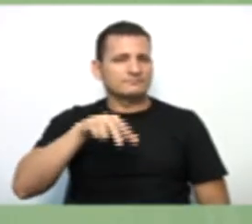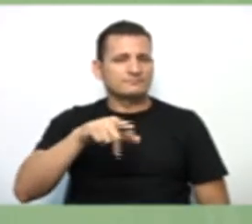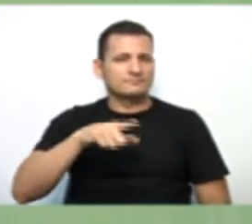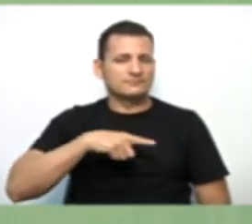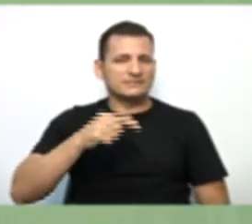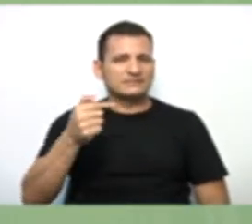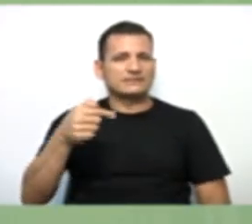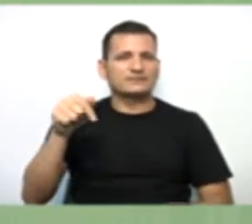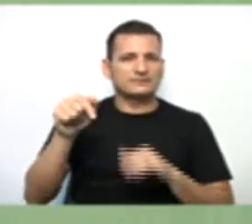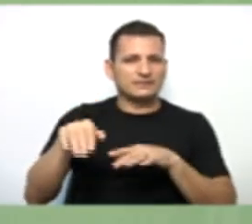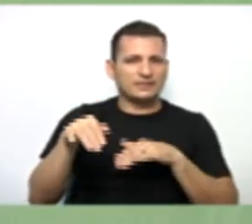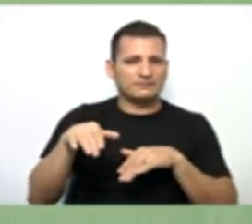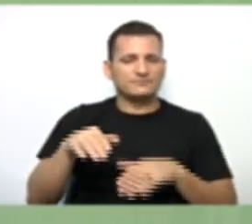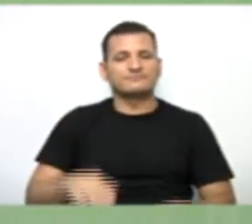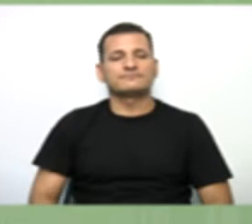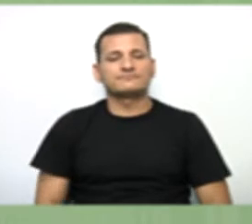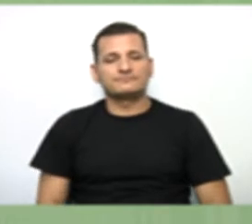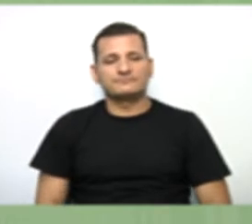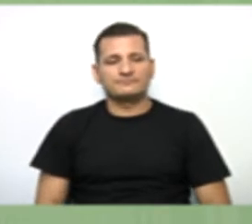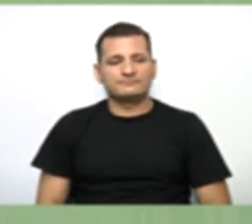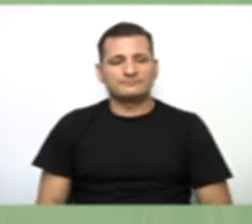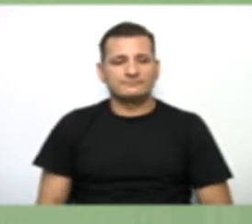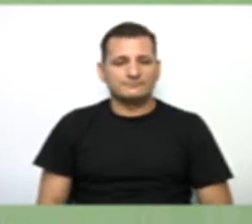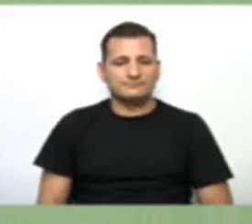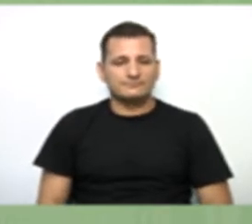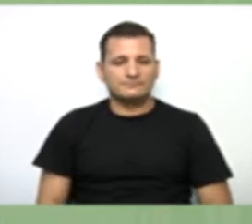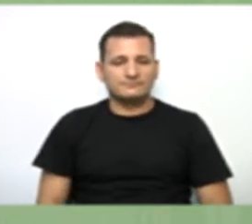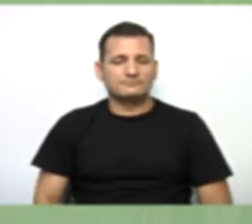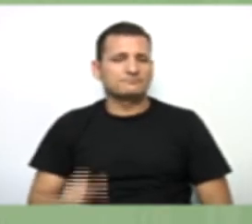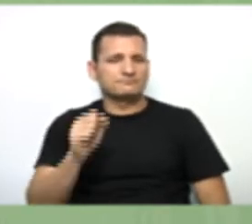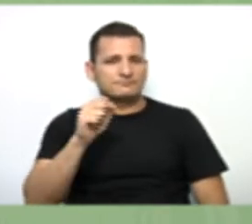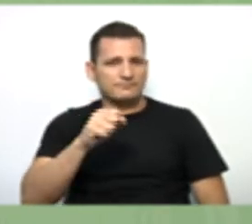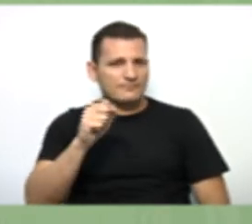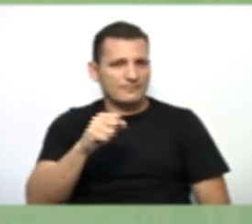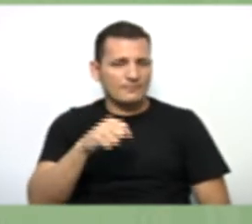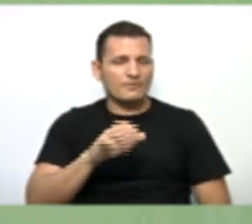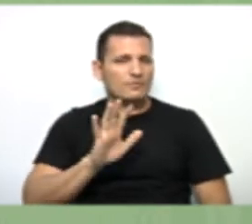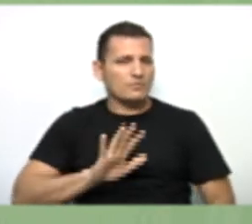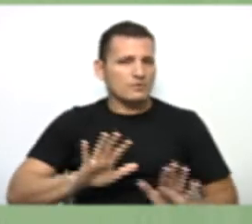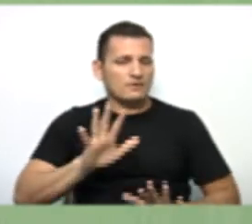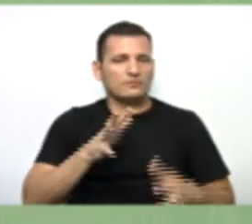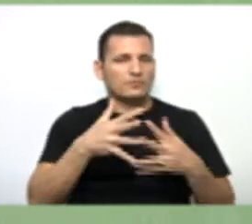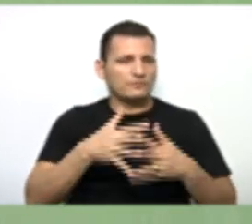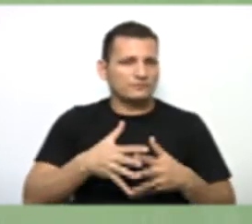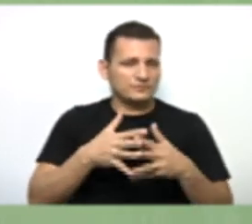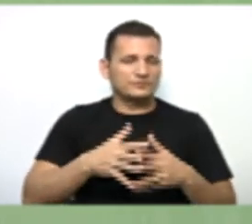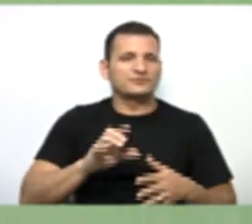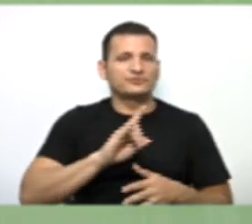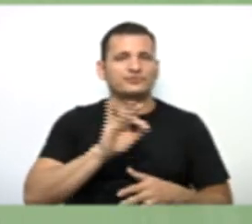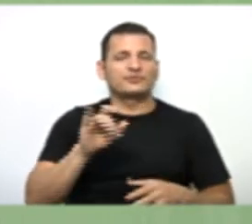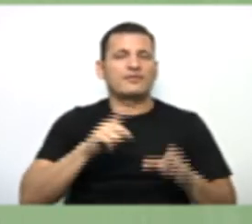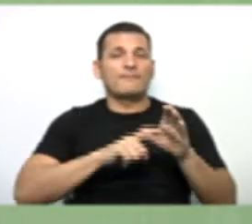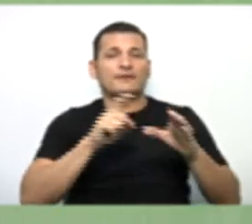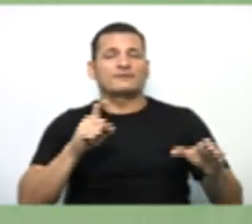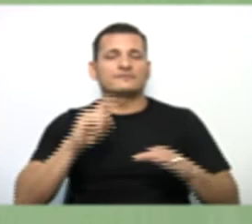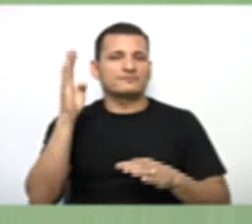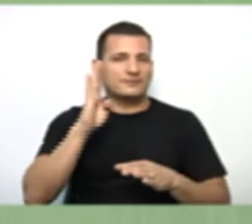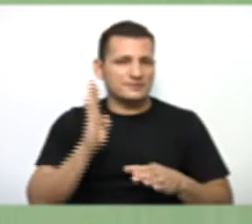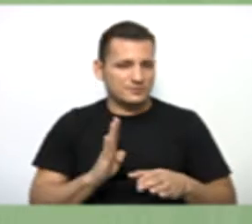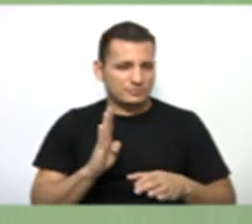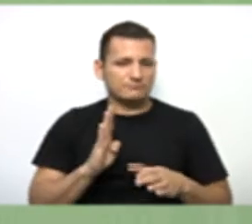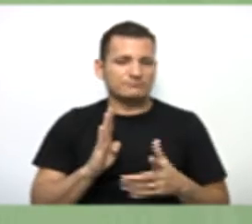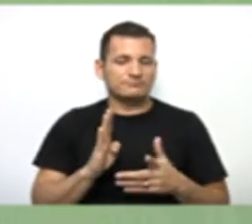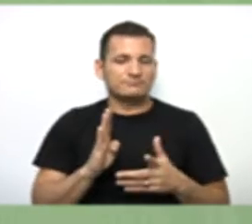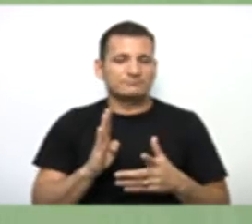setembro? Claro que sim, gente. Não vamos confundir, né, o feriado de independência da República do Brasil, né, a independência